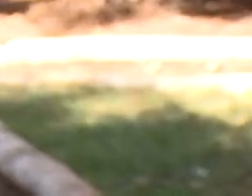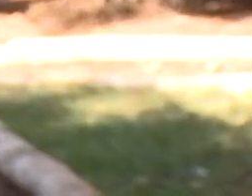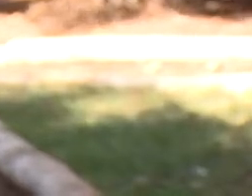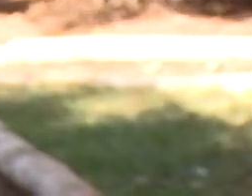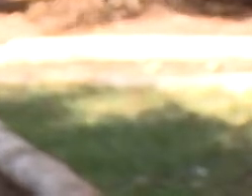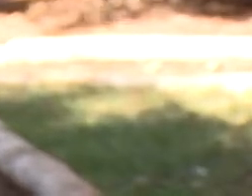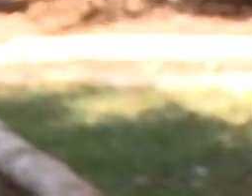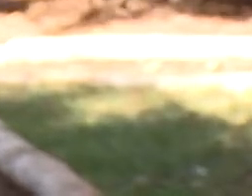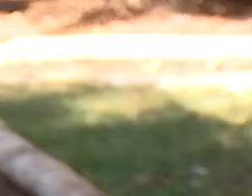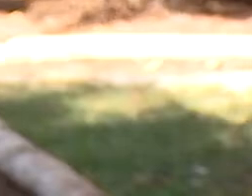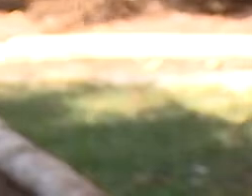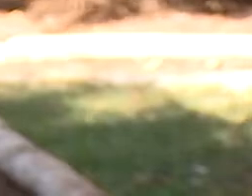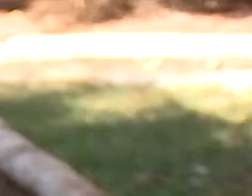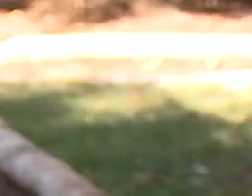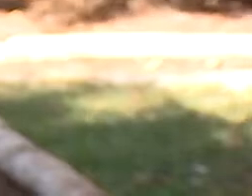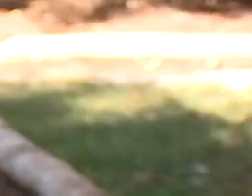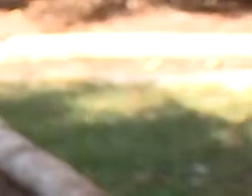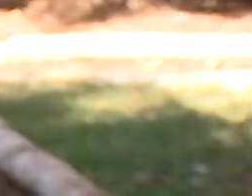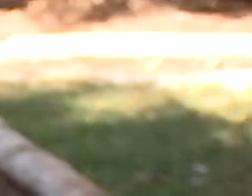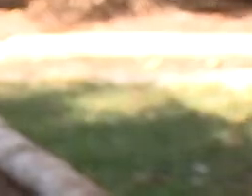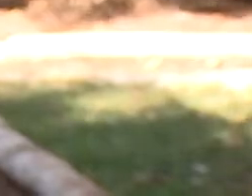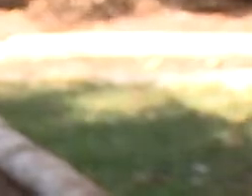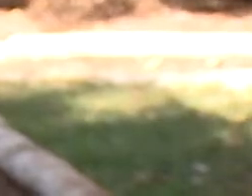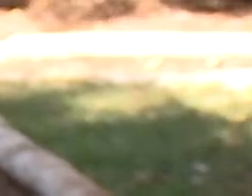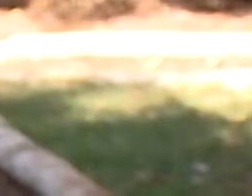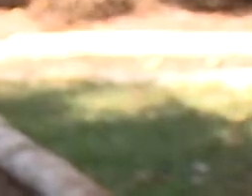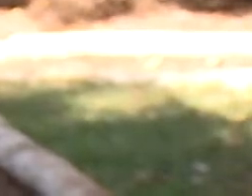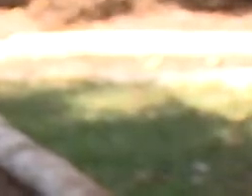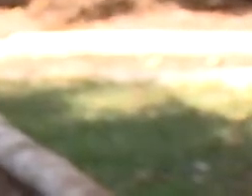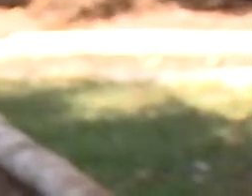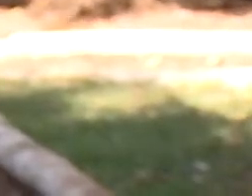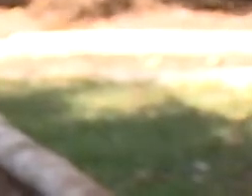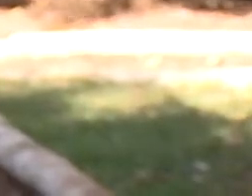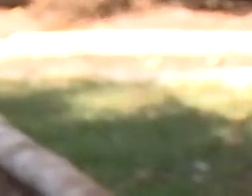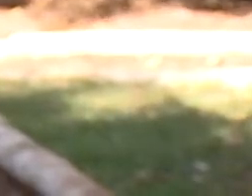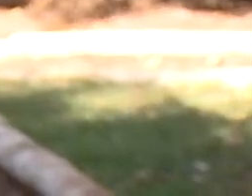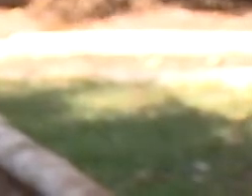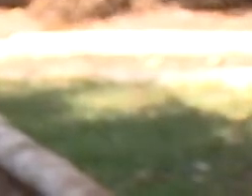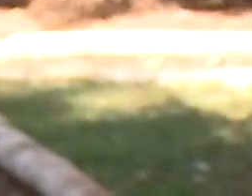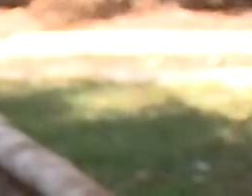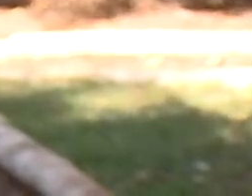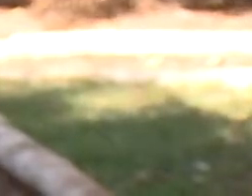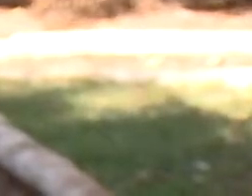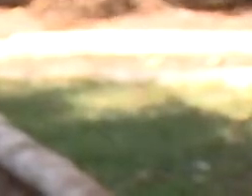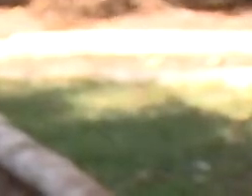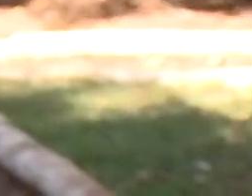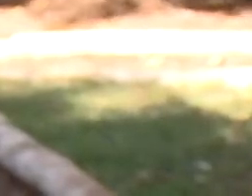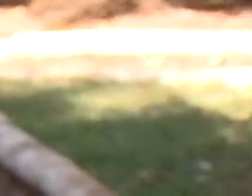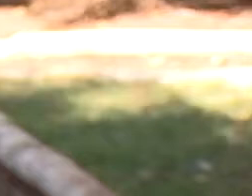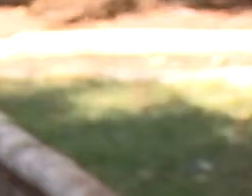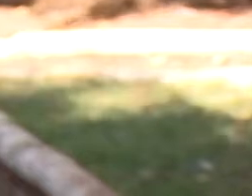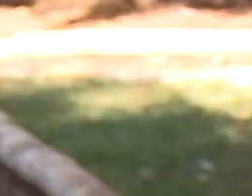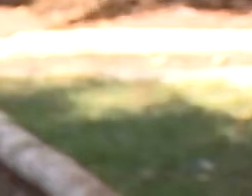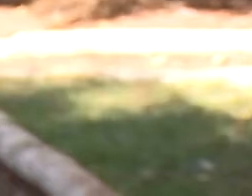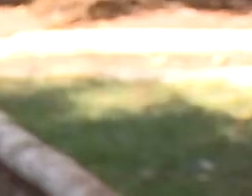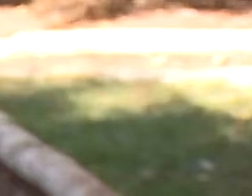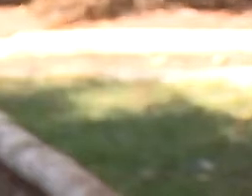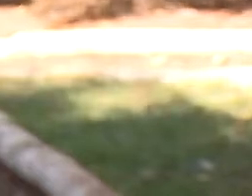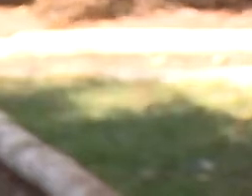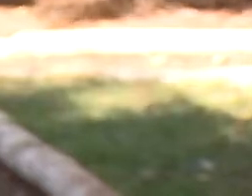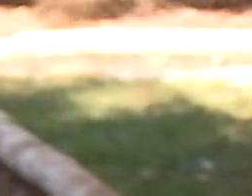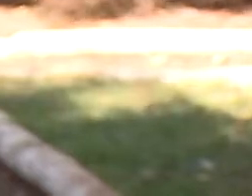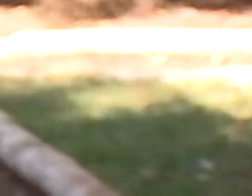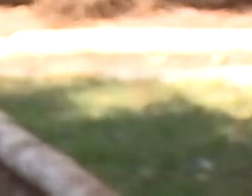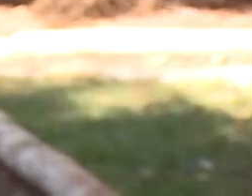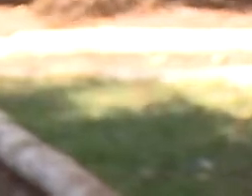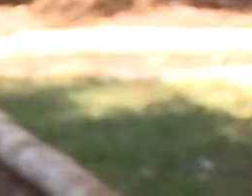de história da logosofia em todo o mundo. Agora, para o pessoal de casa entender direitinho o que é exatamente